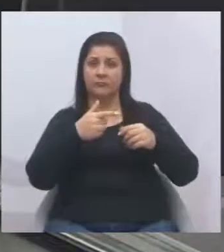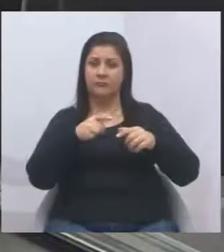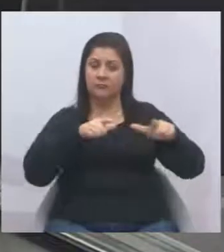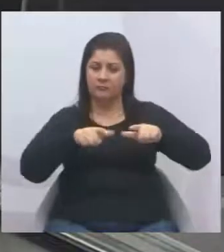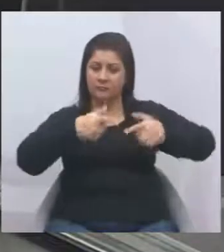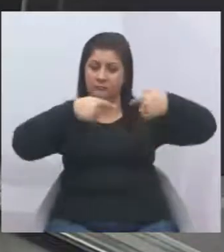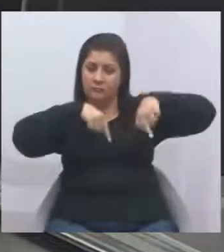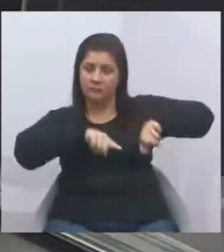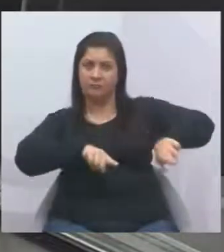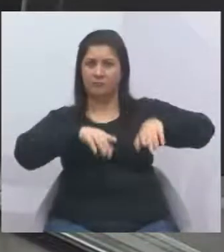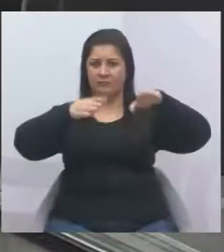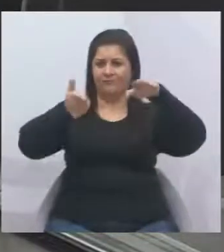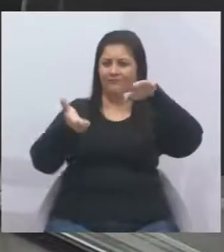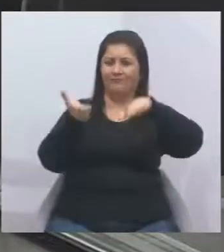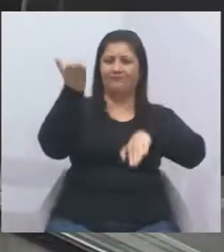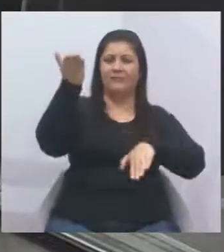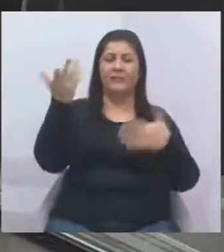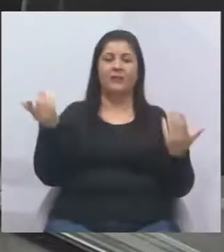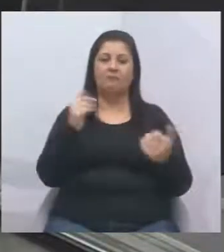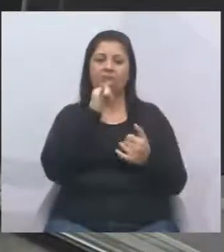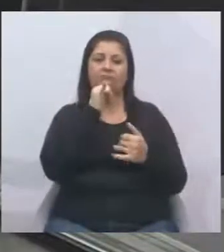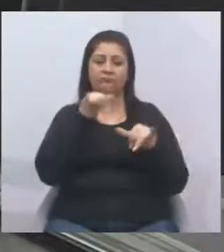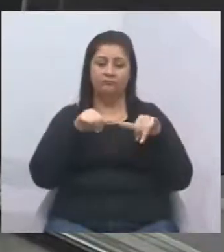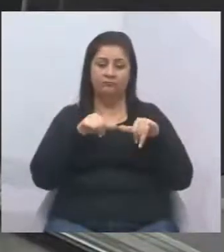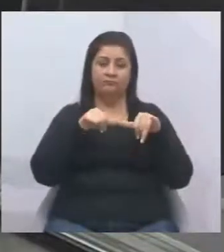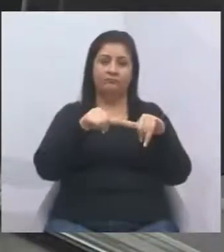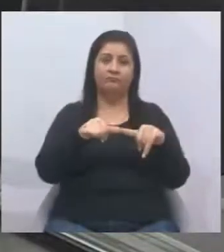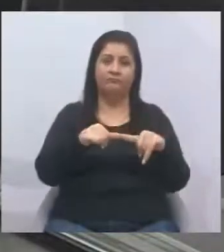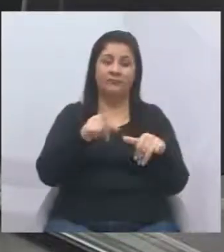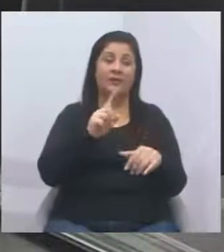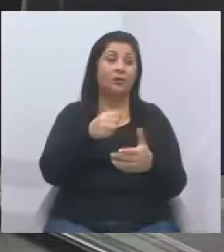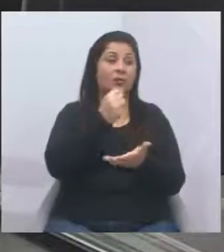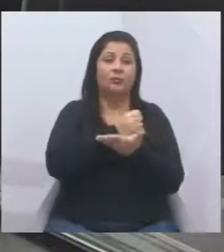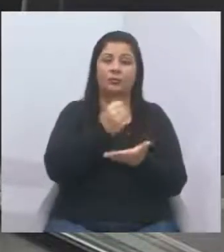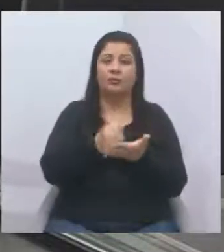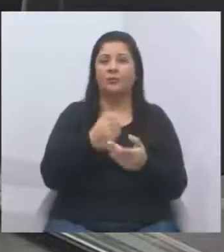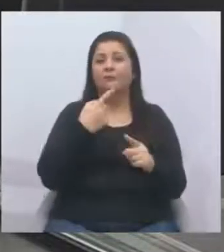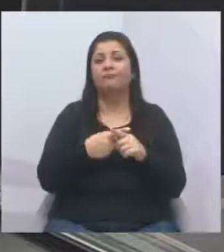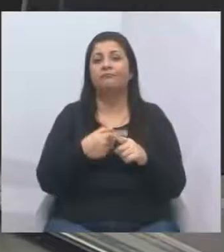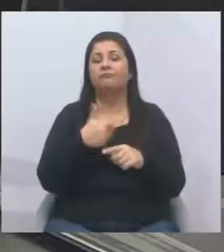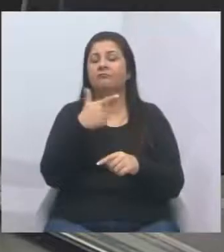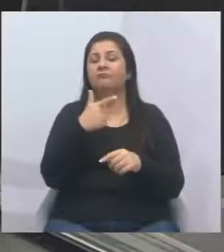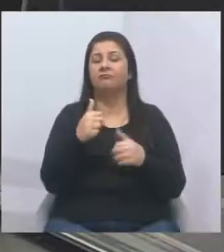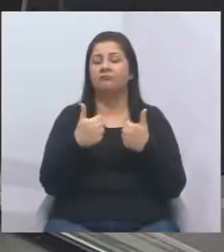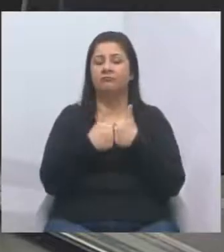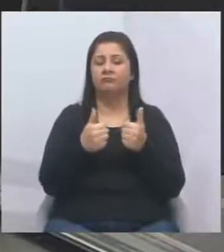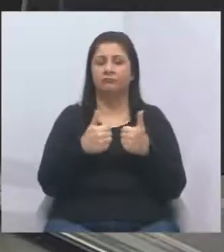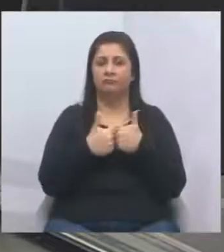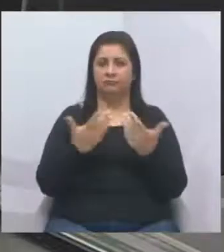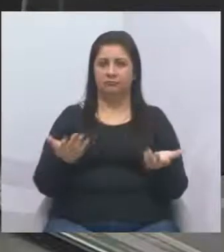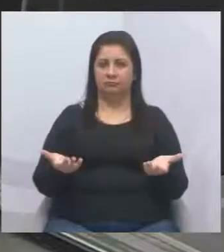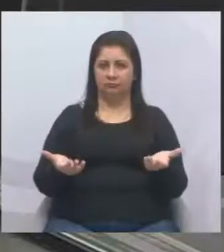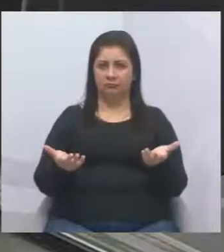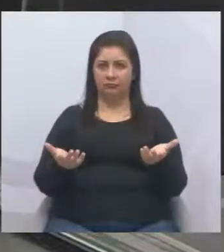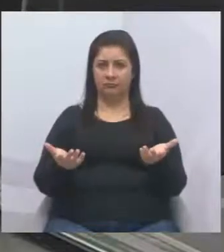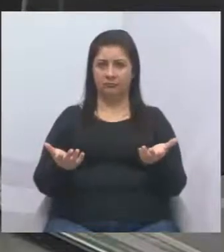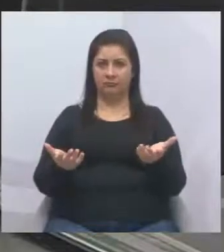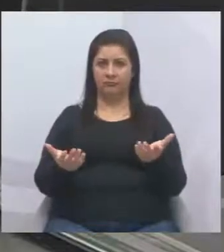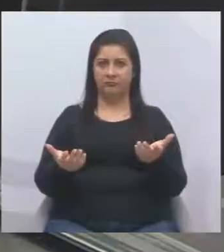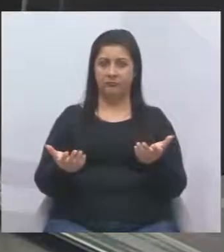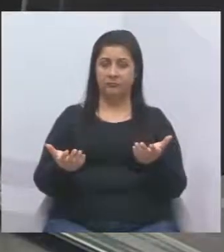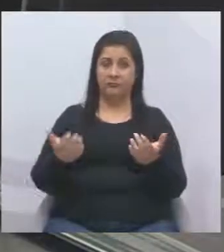aqui, o Atacadão não pega as pessoas do bairro mais distante, carente, porque não tem ônibus. Isso é culpa nossa,